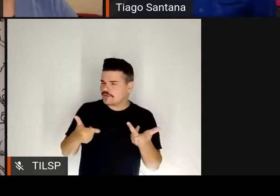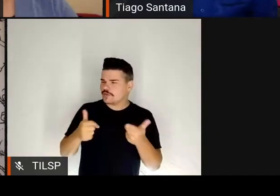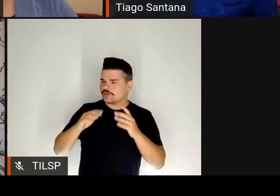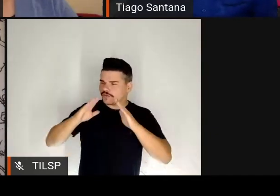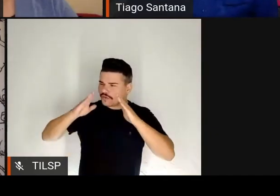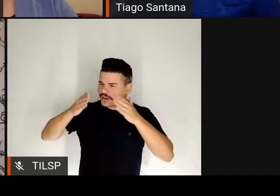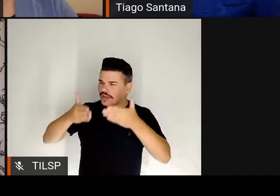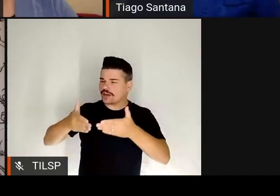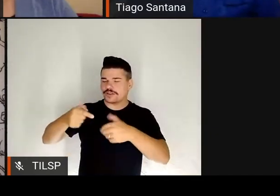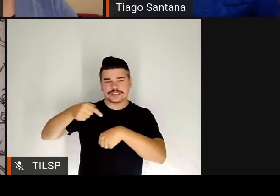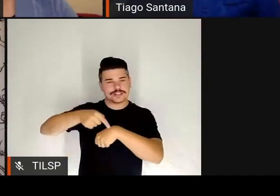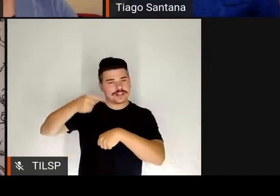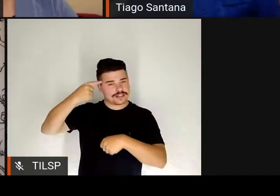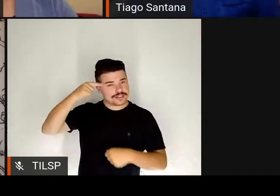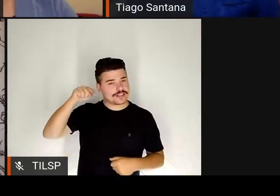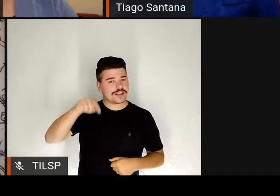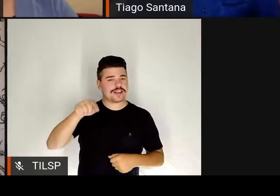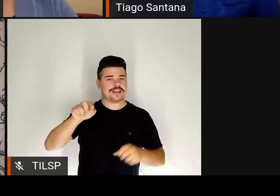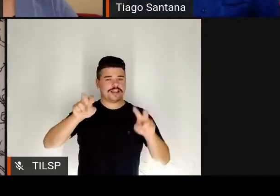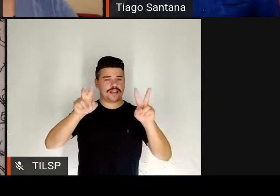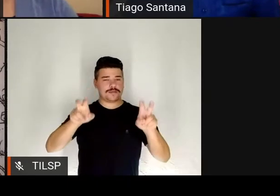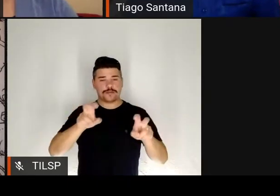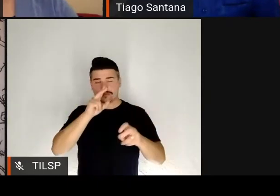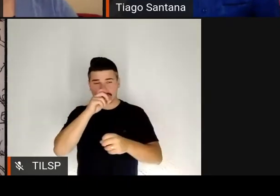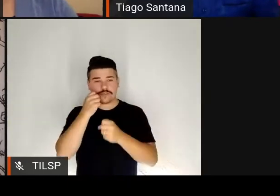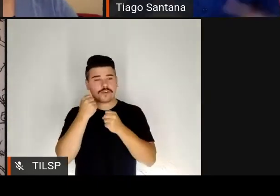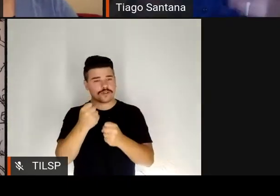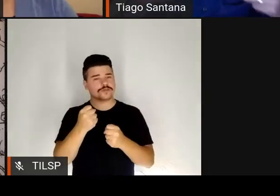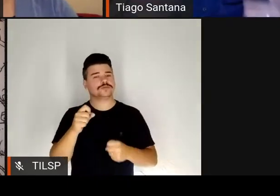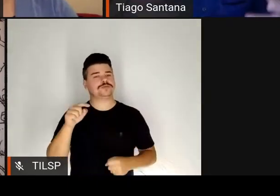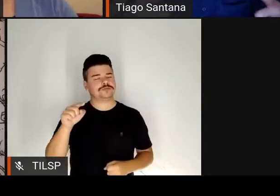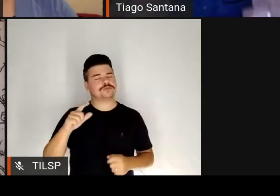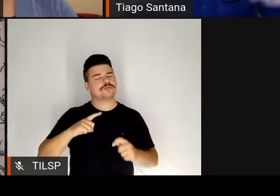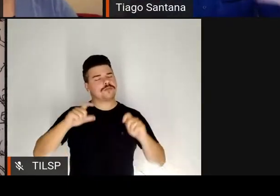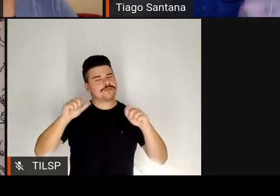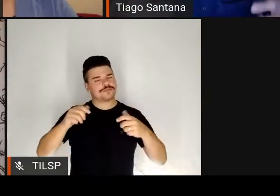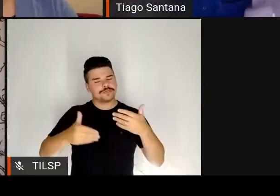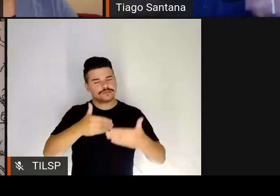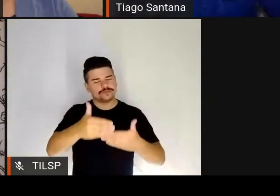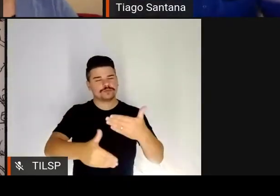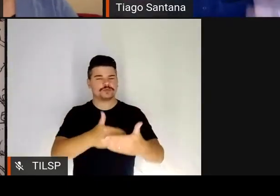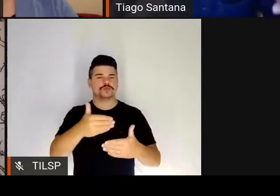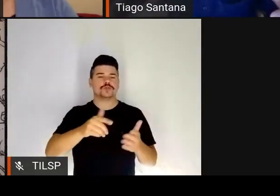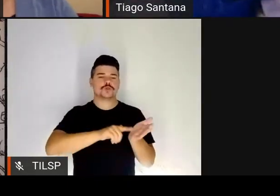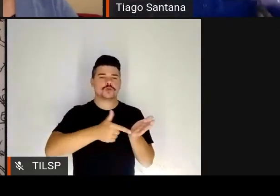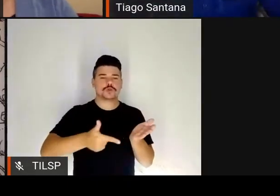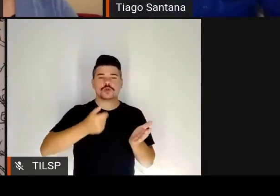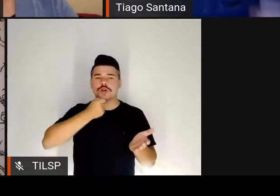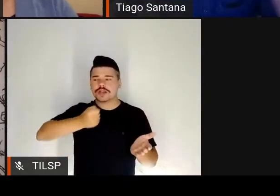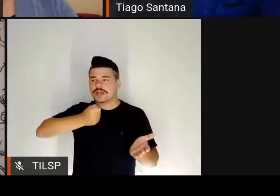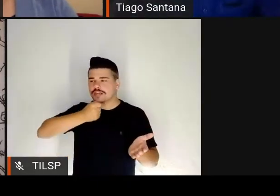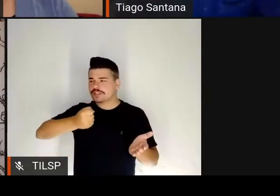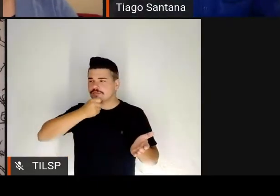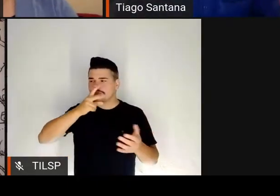muito, muito intensa desse jornalismo investigativo denso,